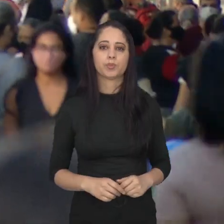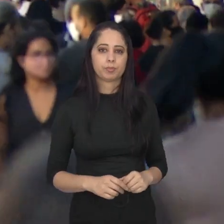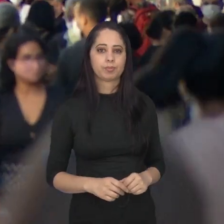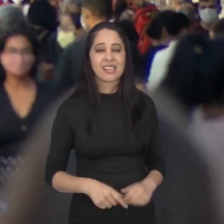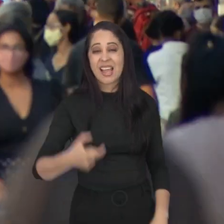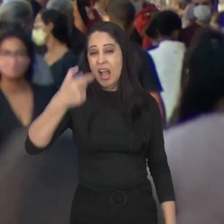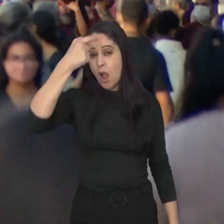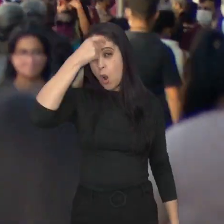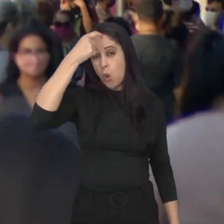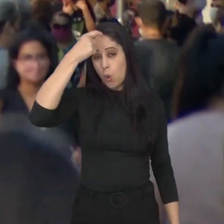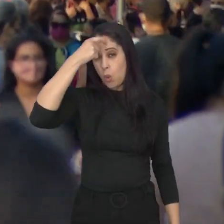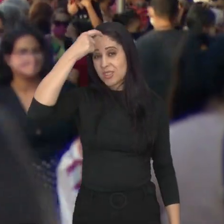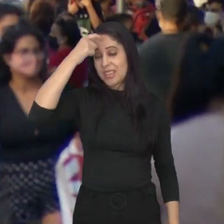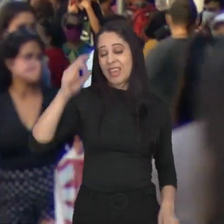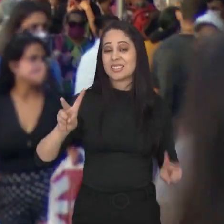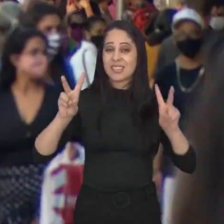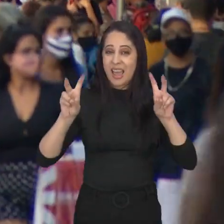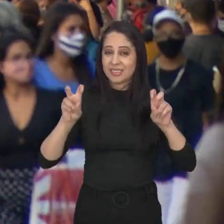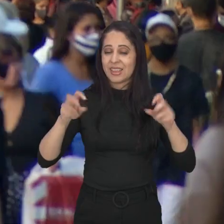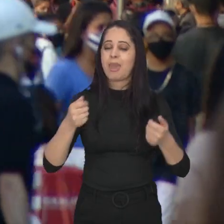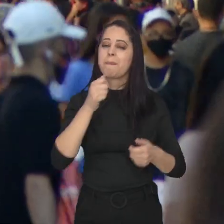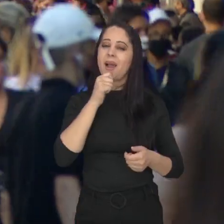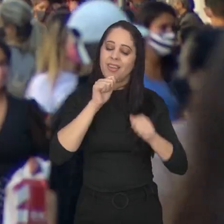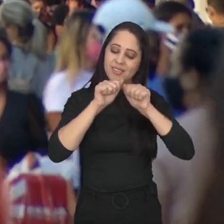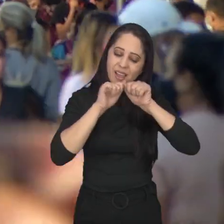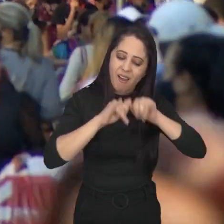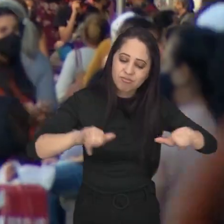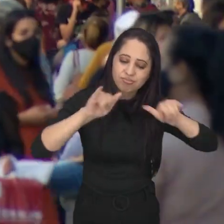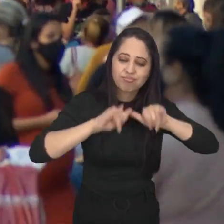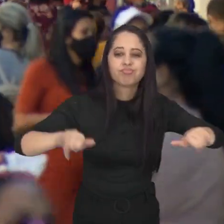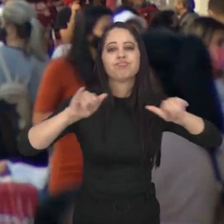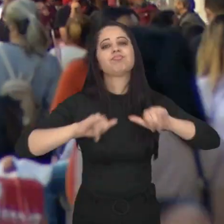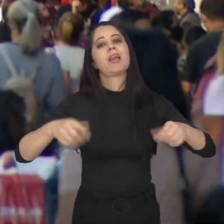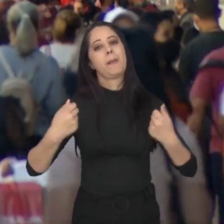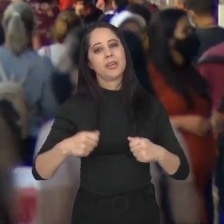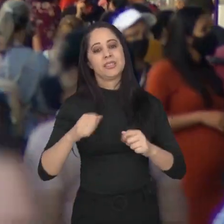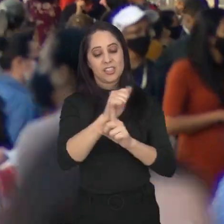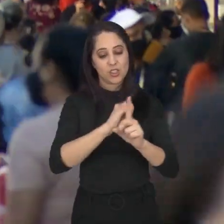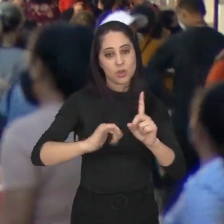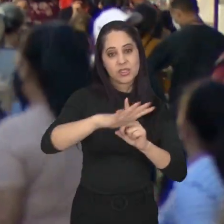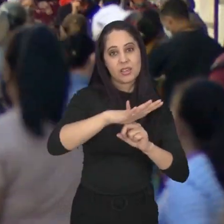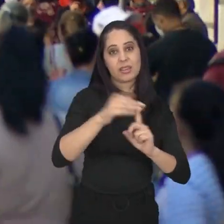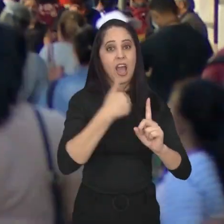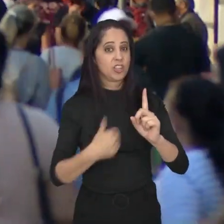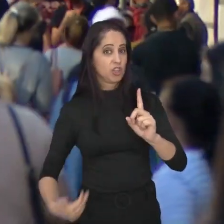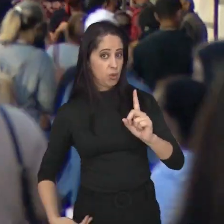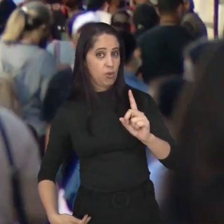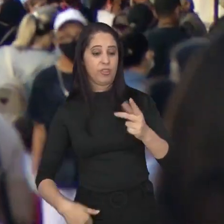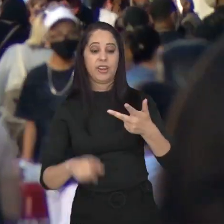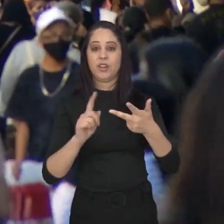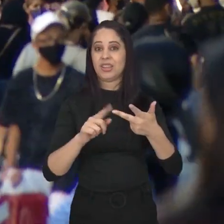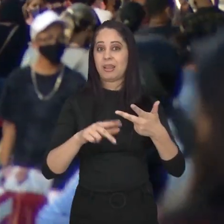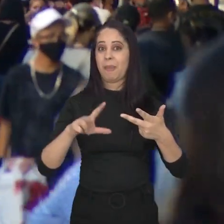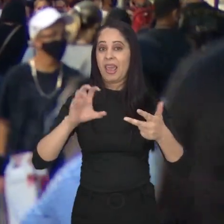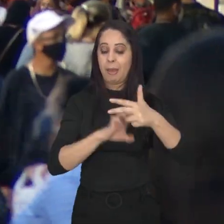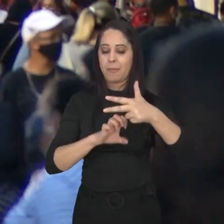a proteção do meio ambiente. Uma notícia interessante que é uma espécie de autorregulação para evitar que